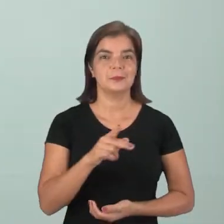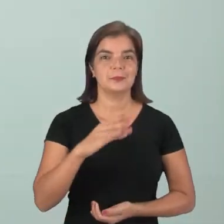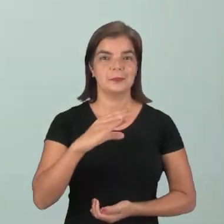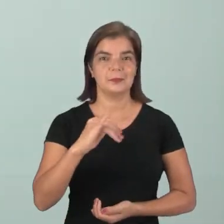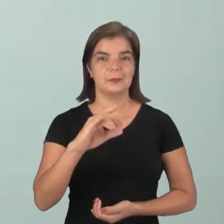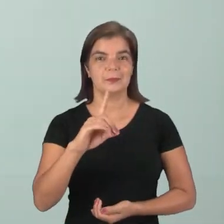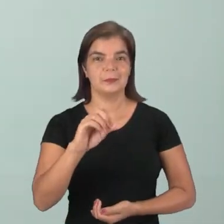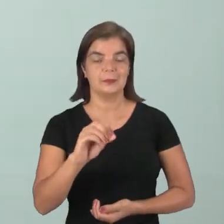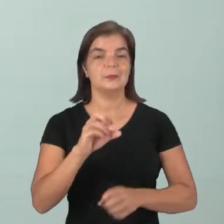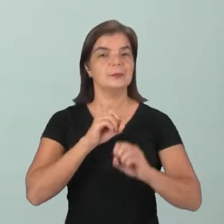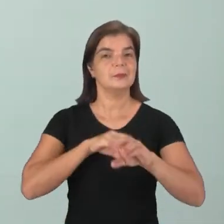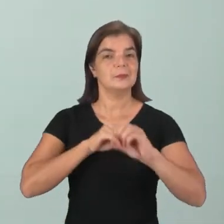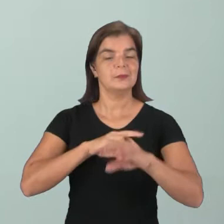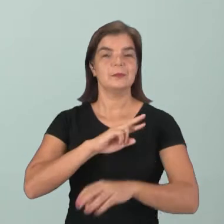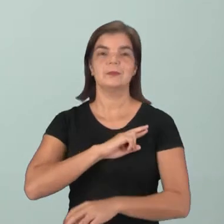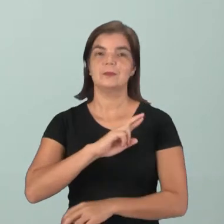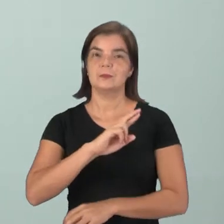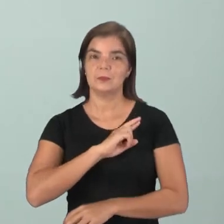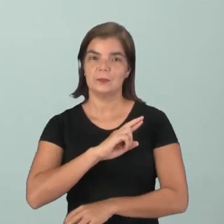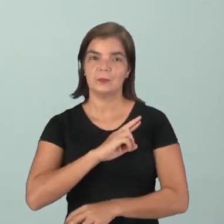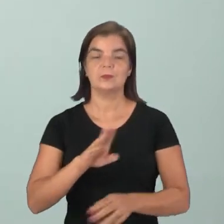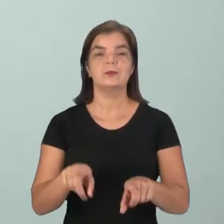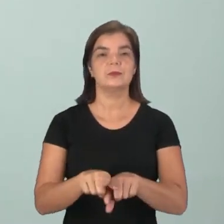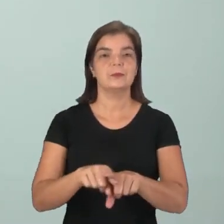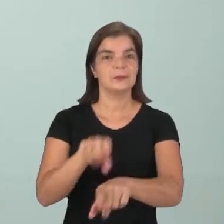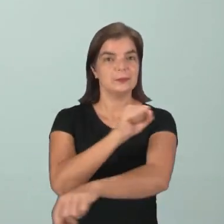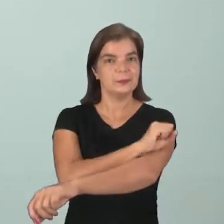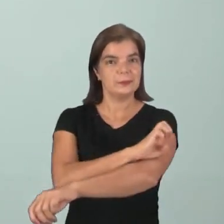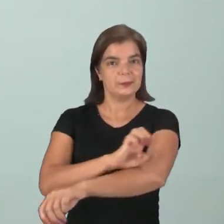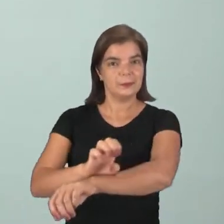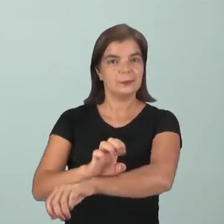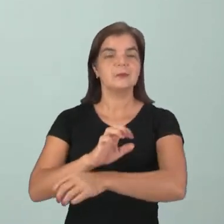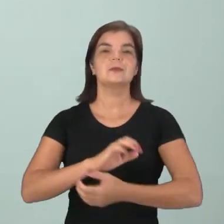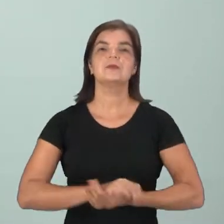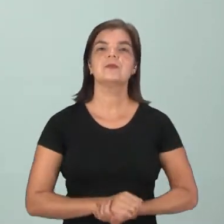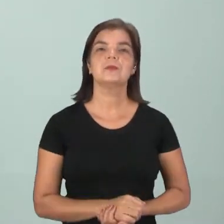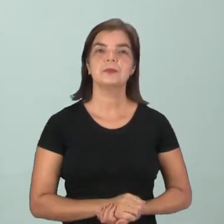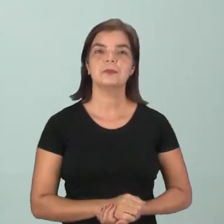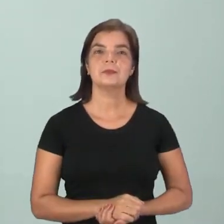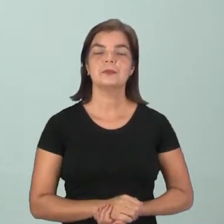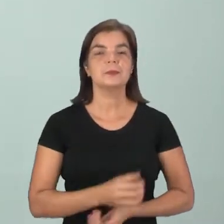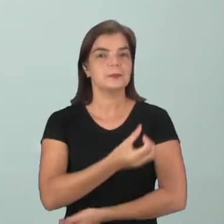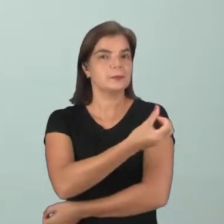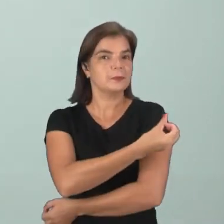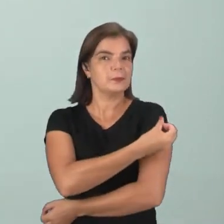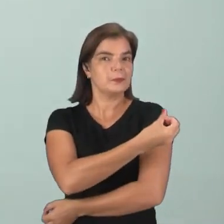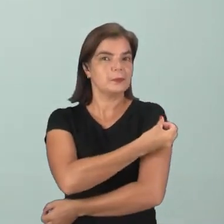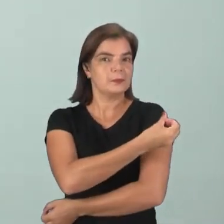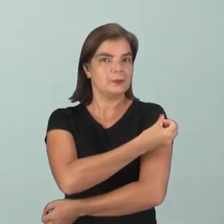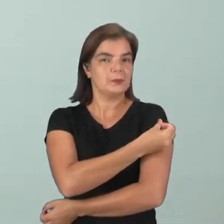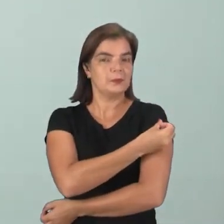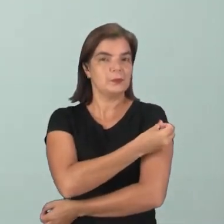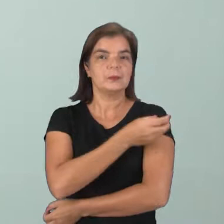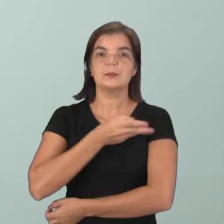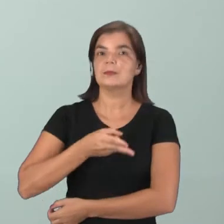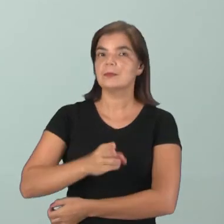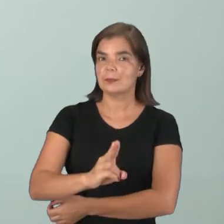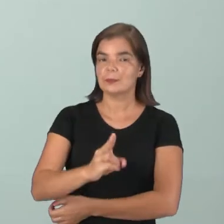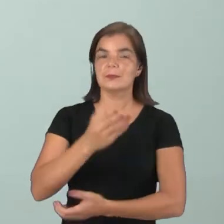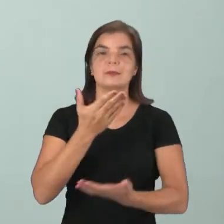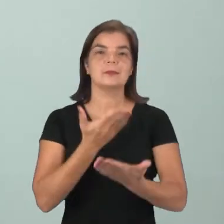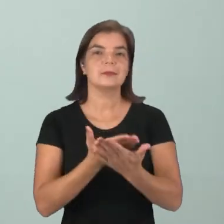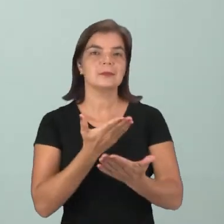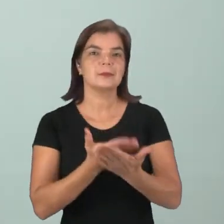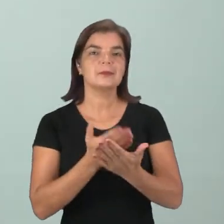Professor Cid Mauro, ensino religioso, assessor da Secretaria de Educação. Sexto ano, a gente